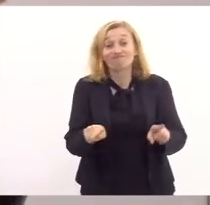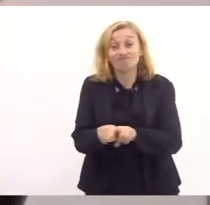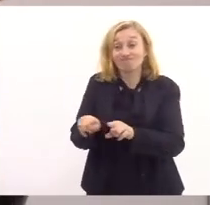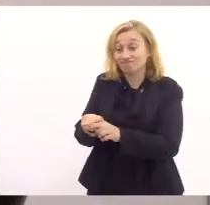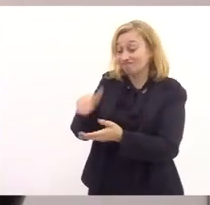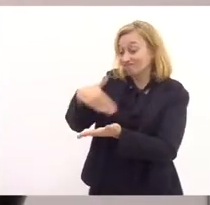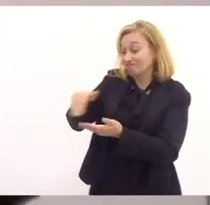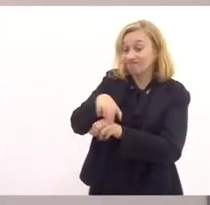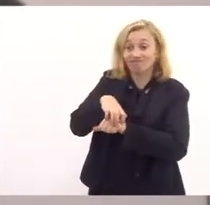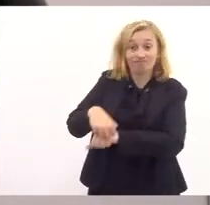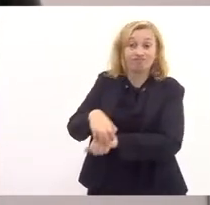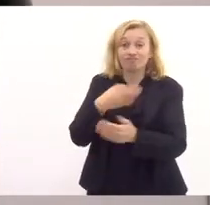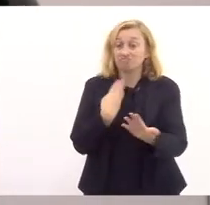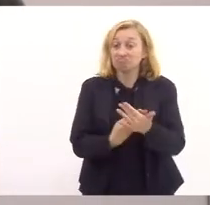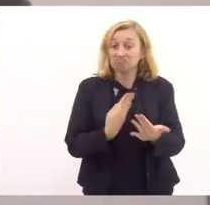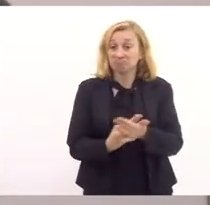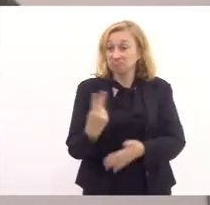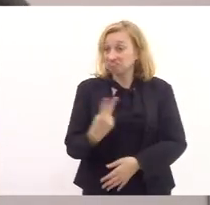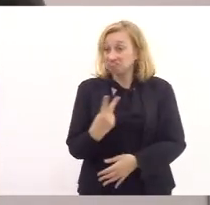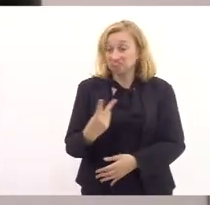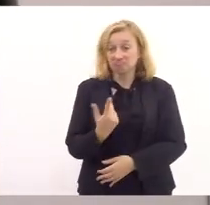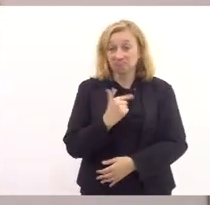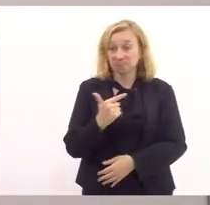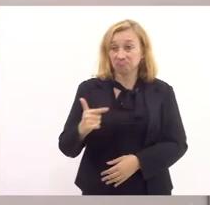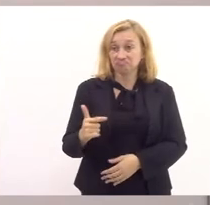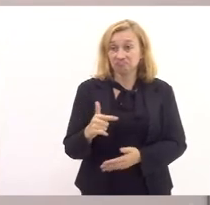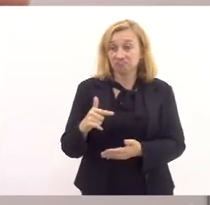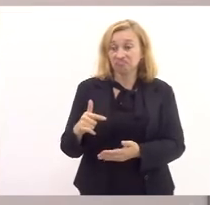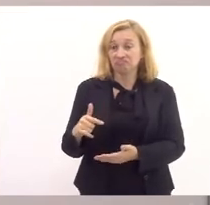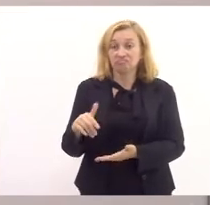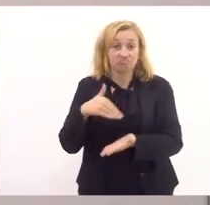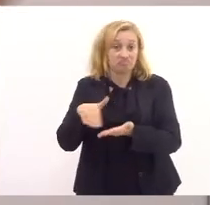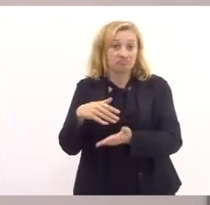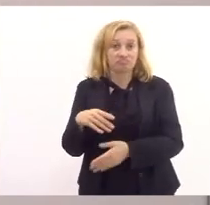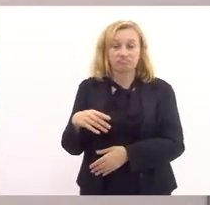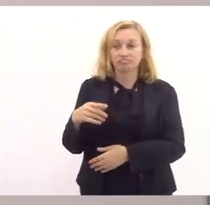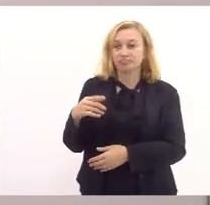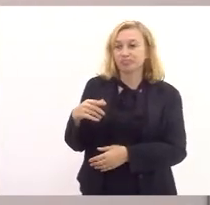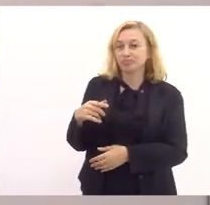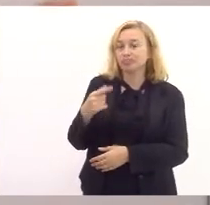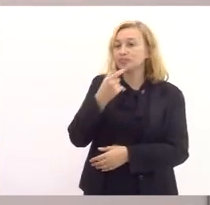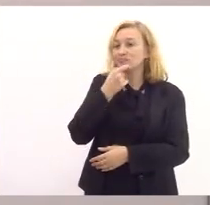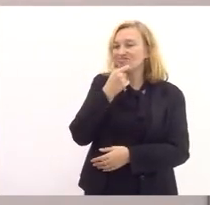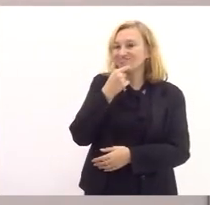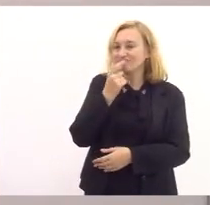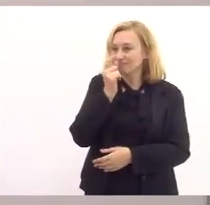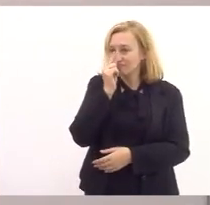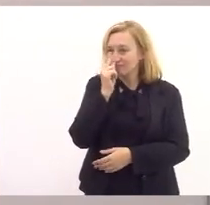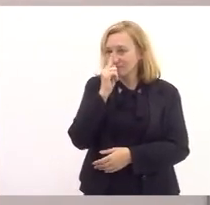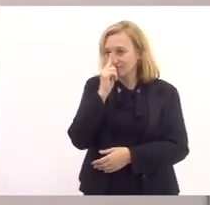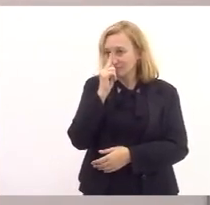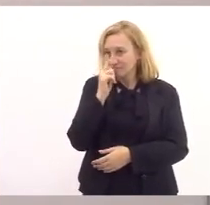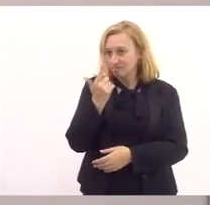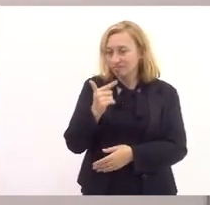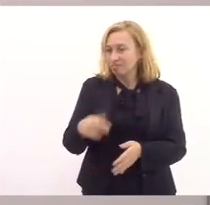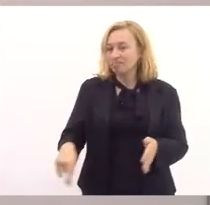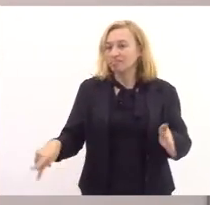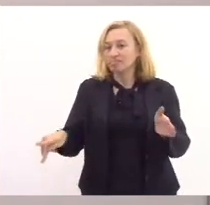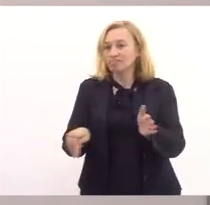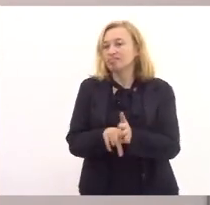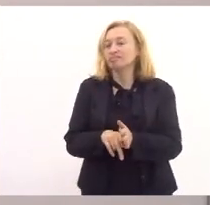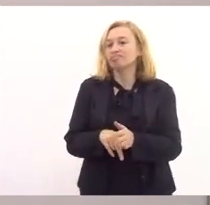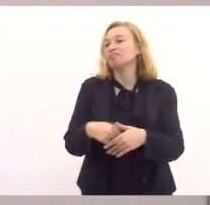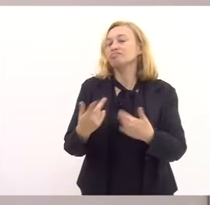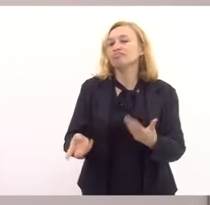Secretaria de Transporte. Porque para os secretários isso é grego. E grego não está mais no currículo.